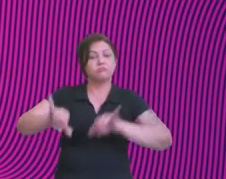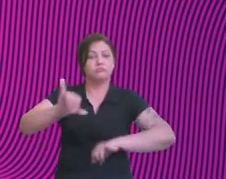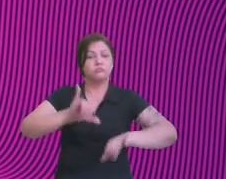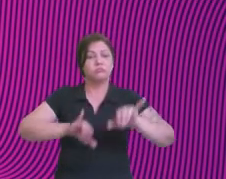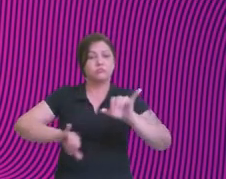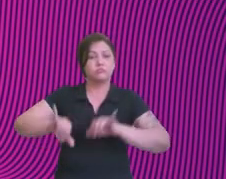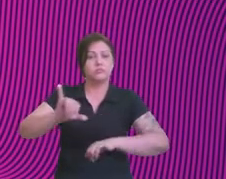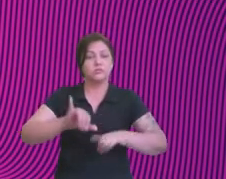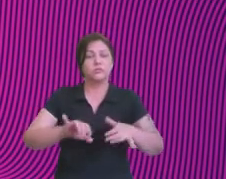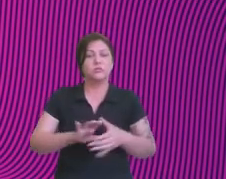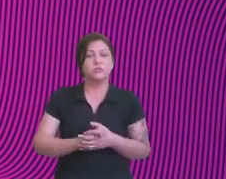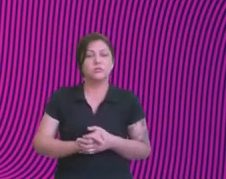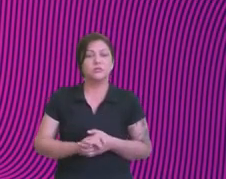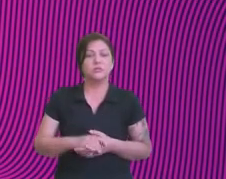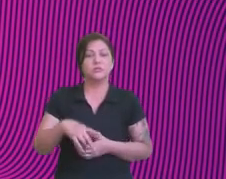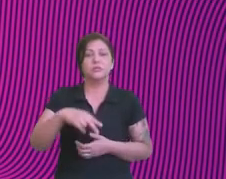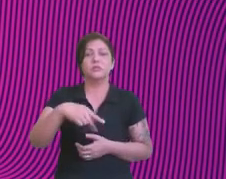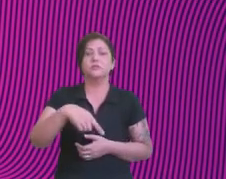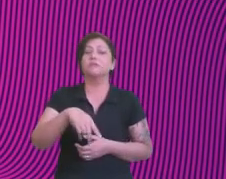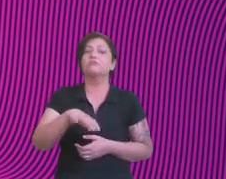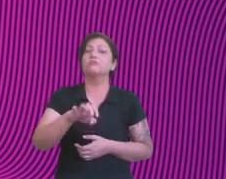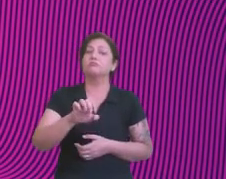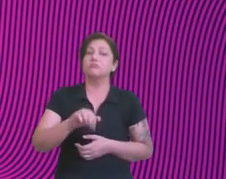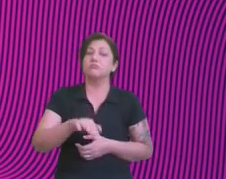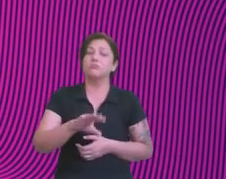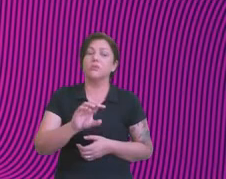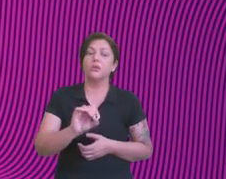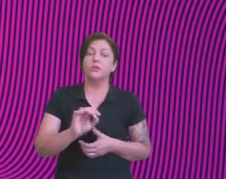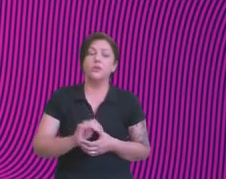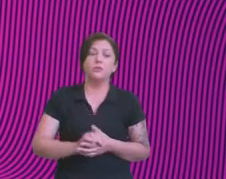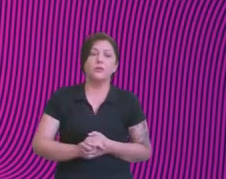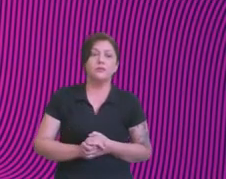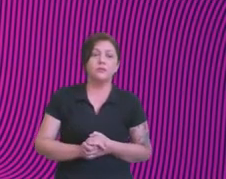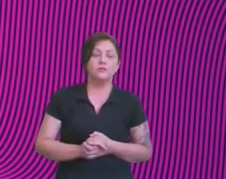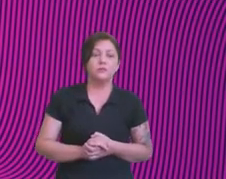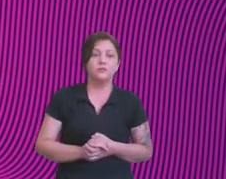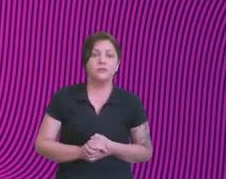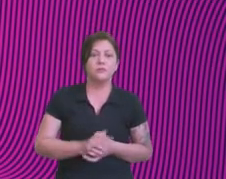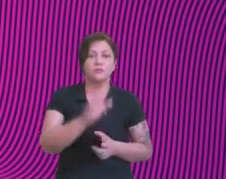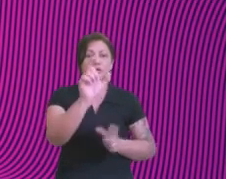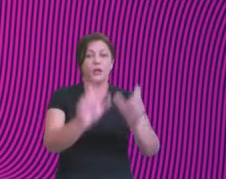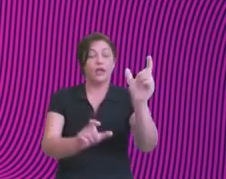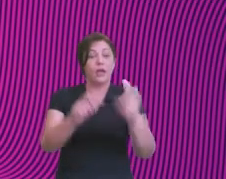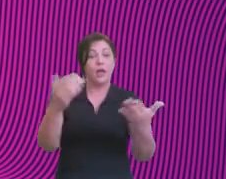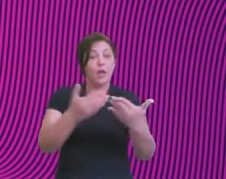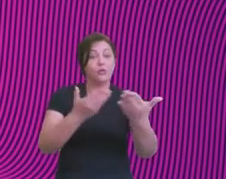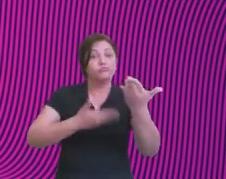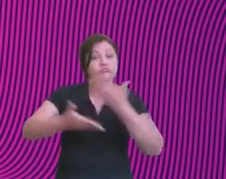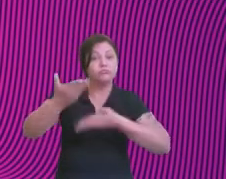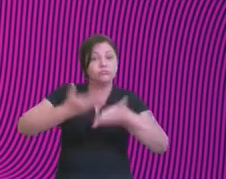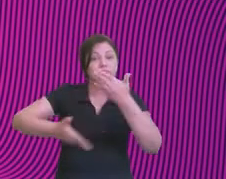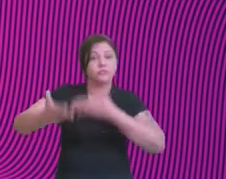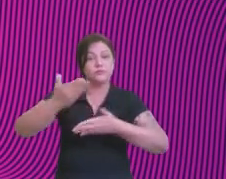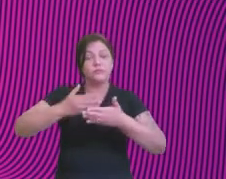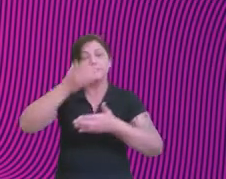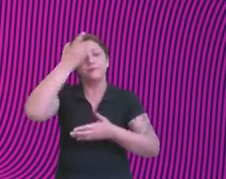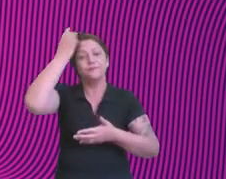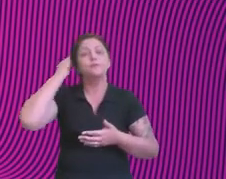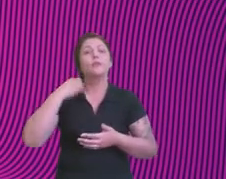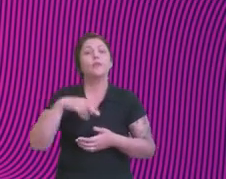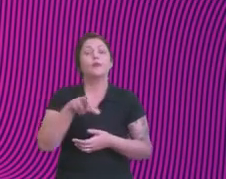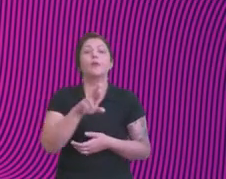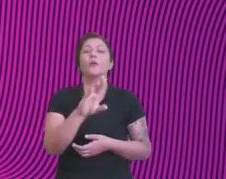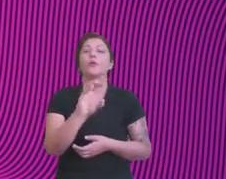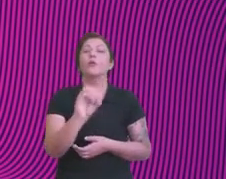anti-EGFR, com ótima resposta. Vou começar com os cirurgiões, né? Rodrigo Otávio, Armando Porto,